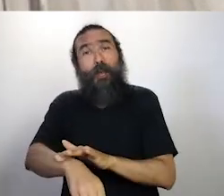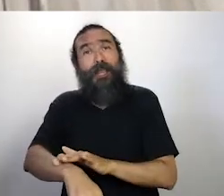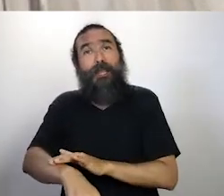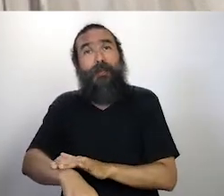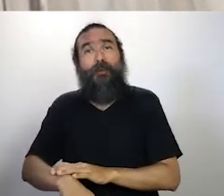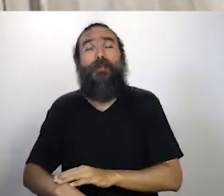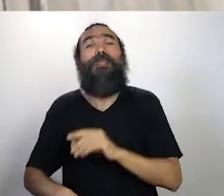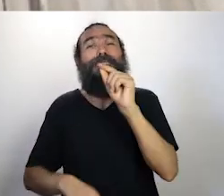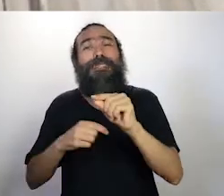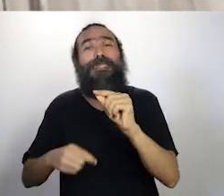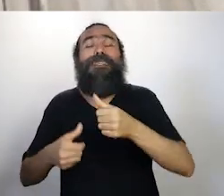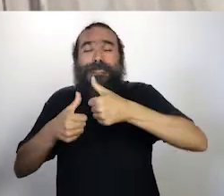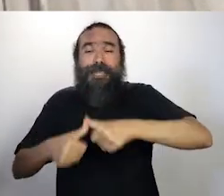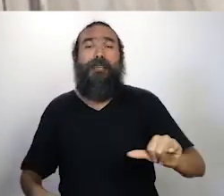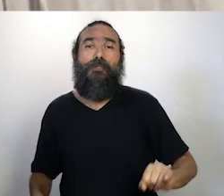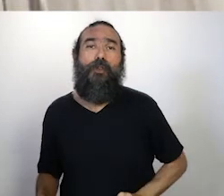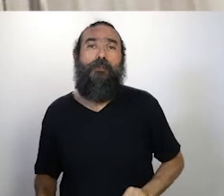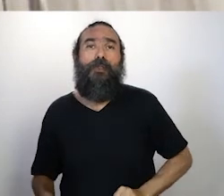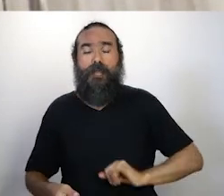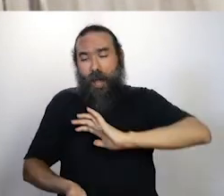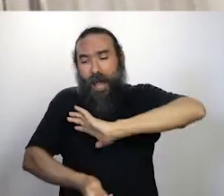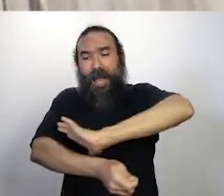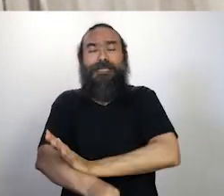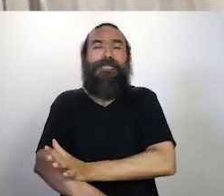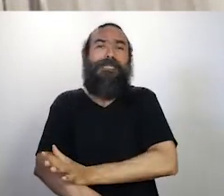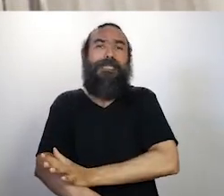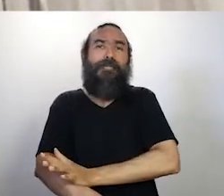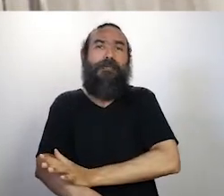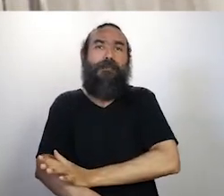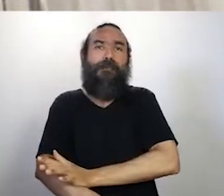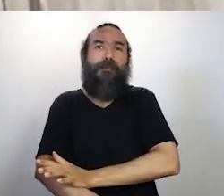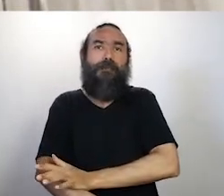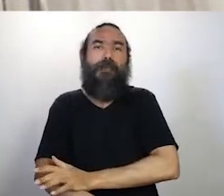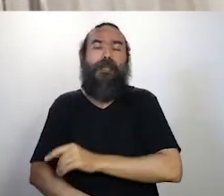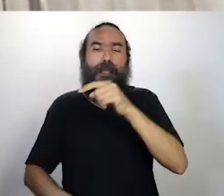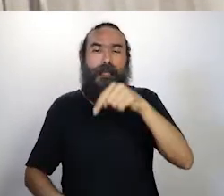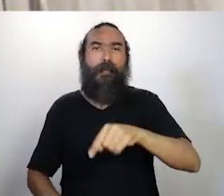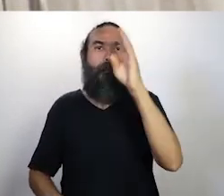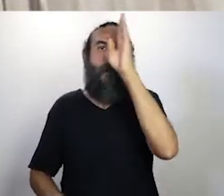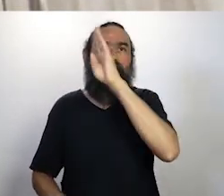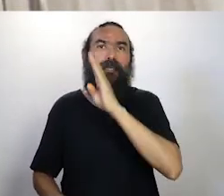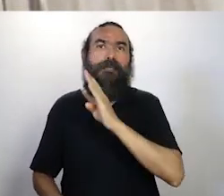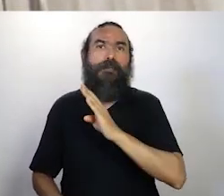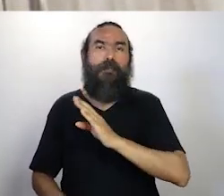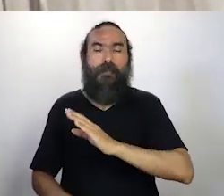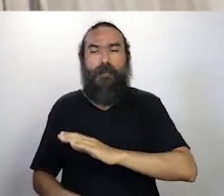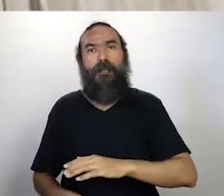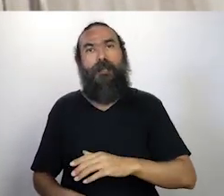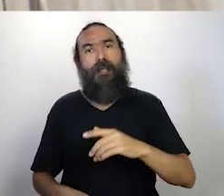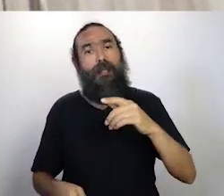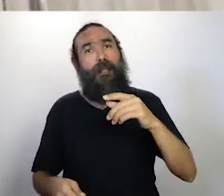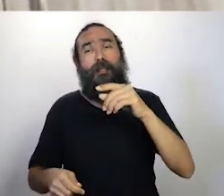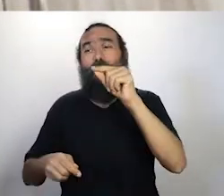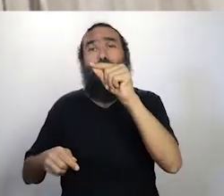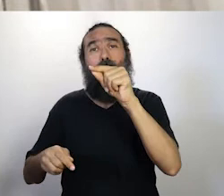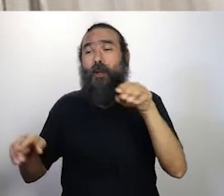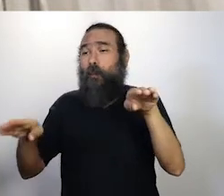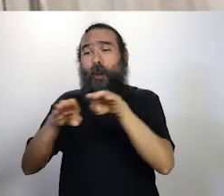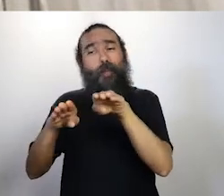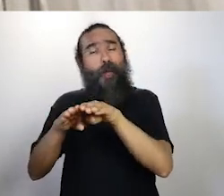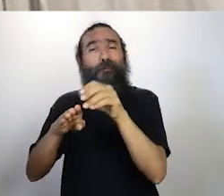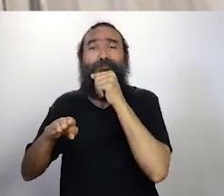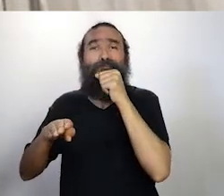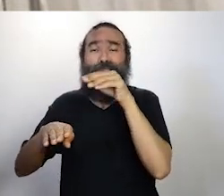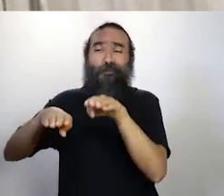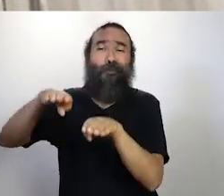por conta do racismo que é estrutural, por uma série de desigualdades, de acesso a algumas coisas